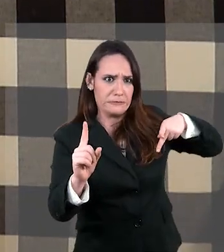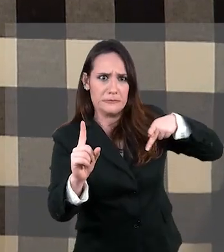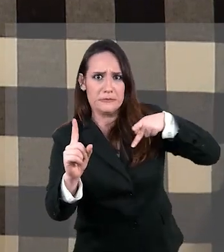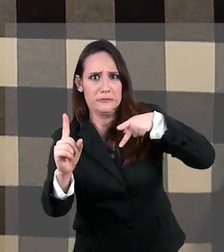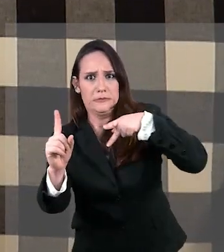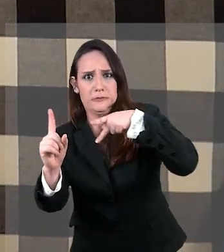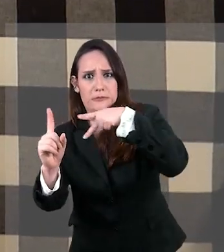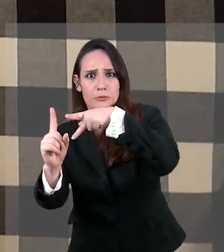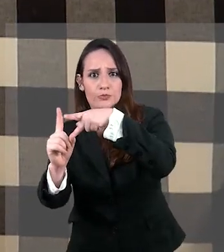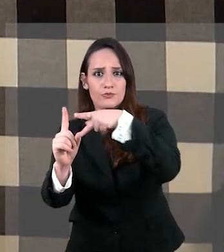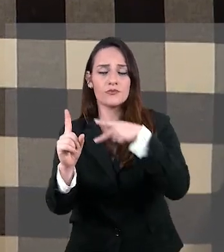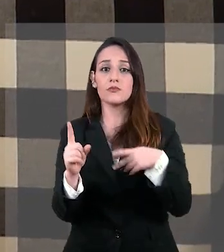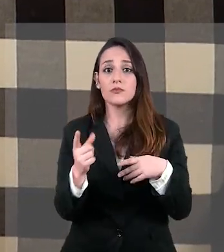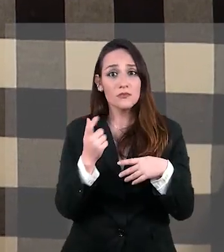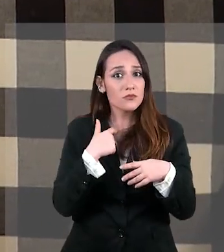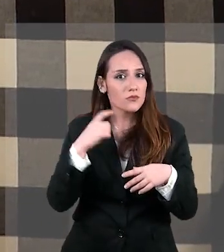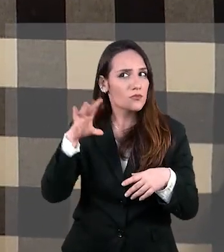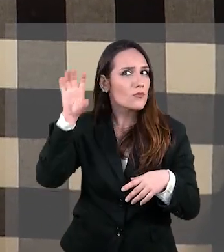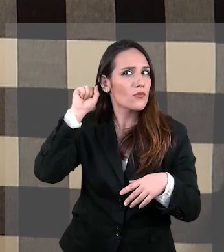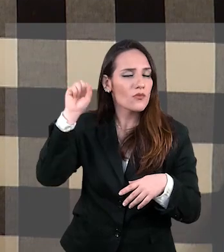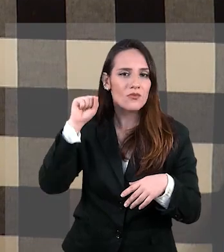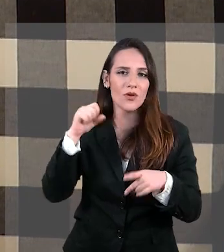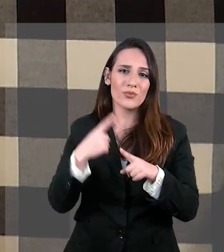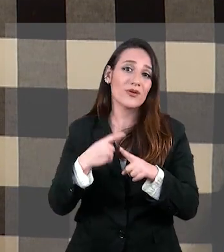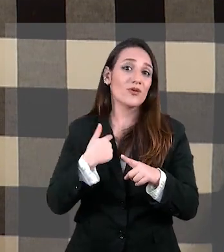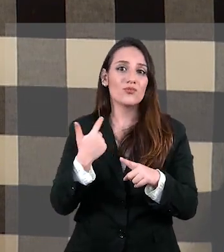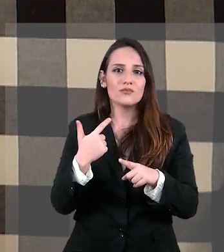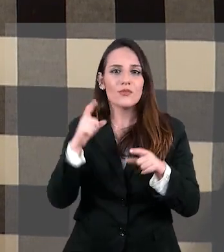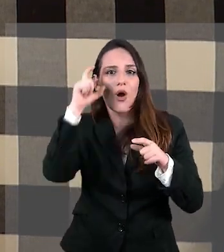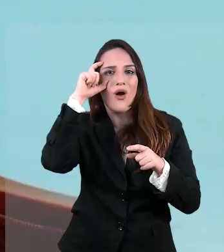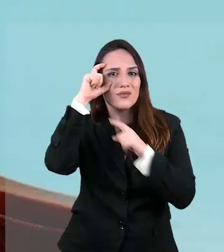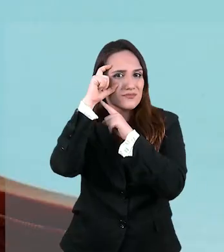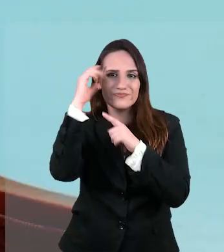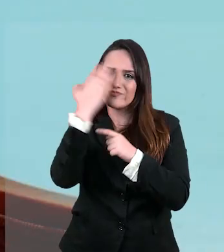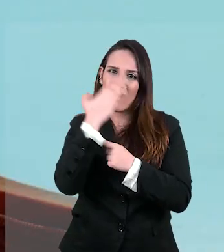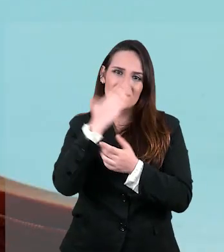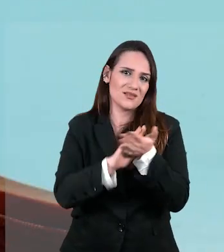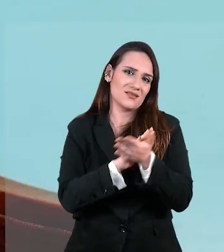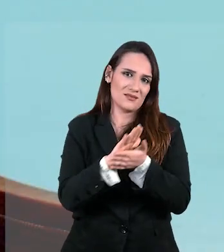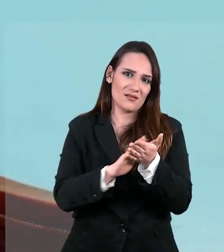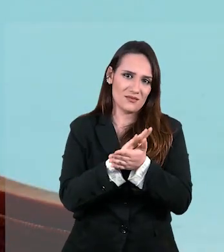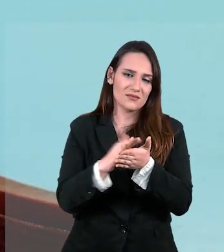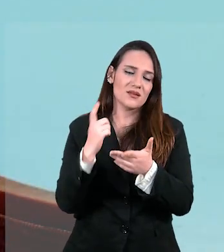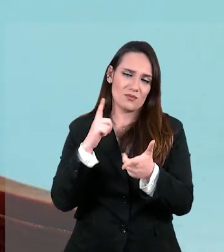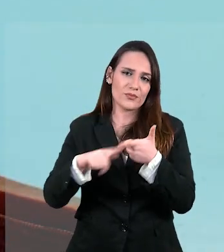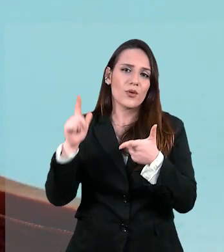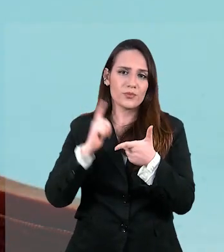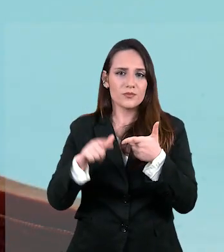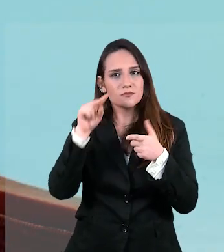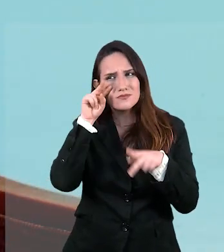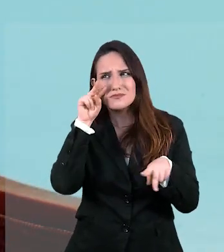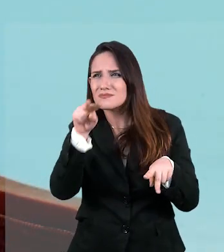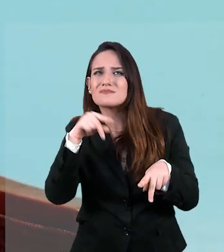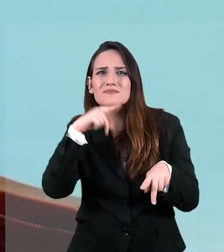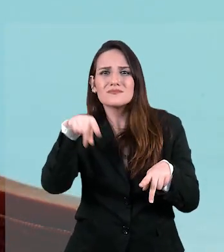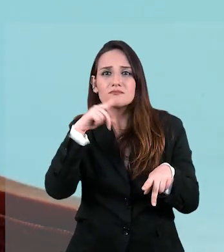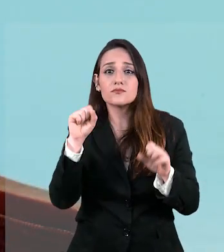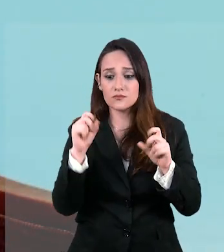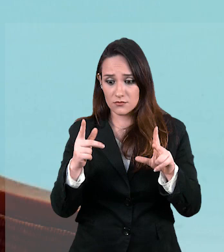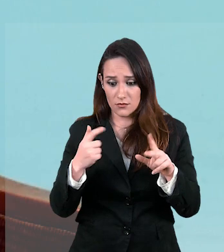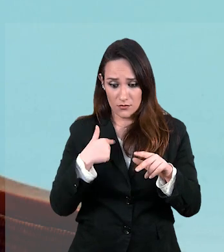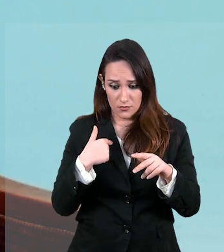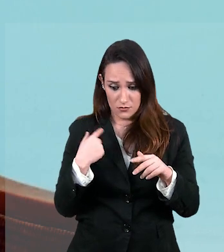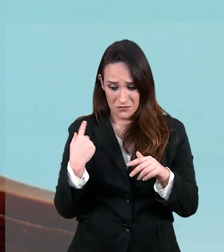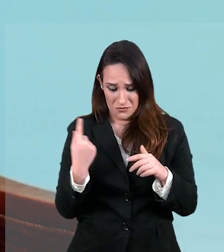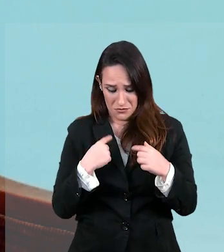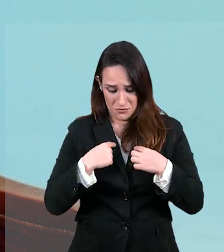eu só escutava o barulho, eu não vejo muito bem sem óculos, eu tenho um problema nos olhos